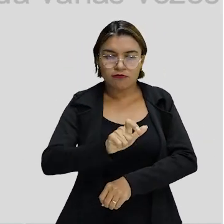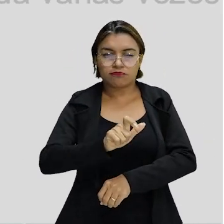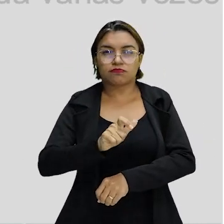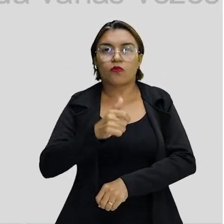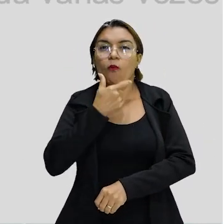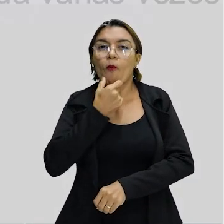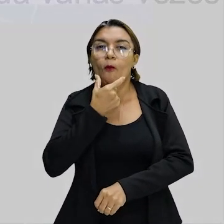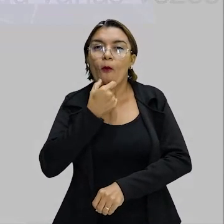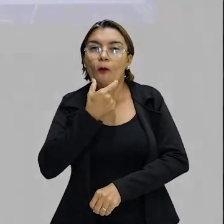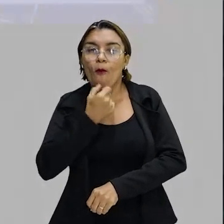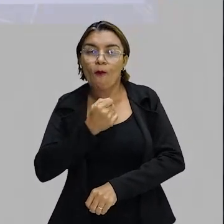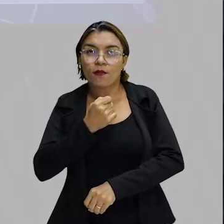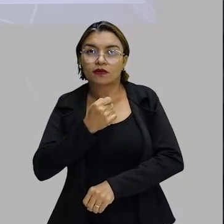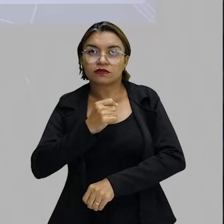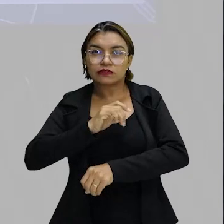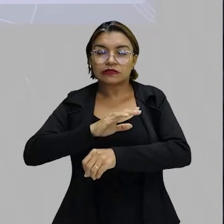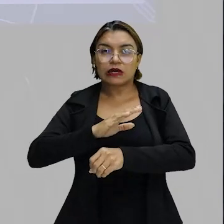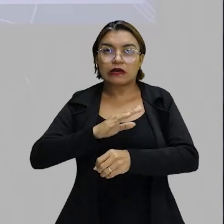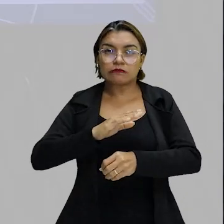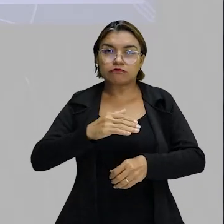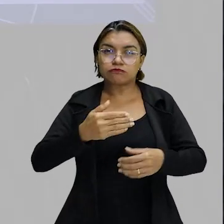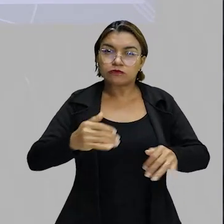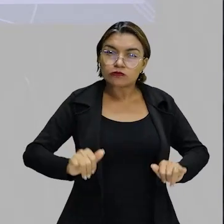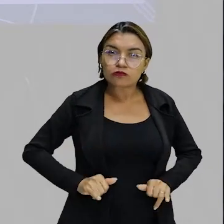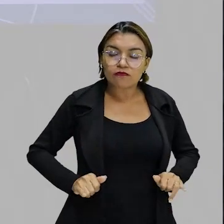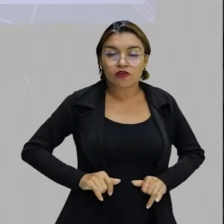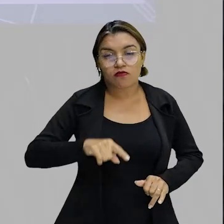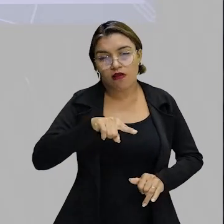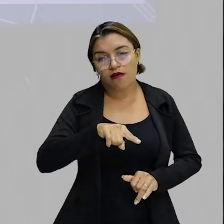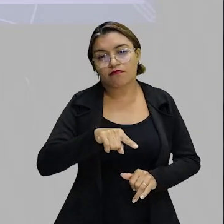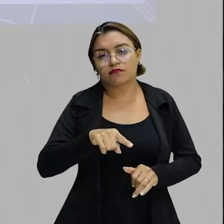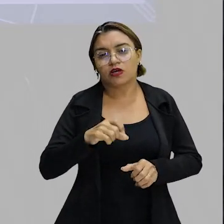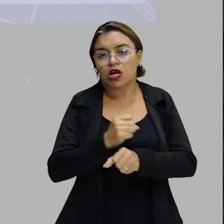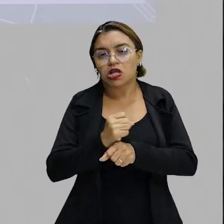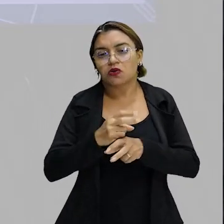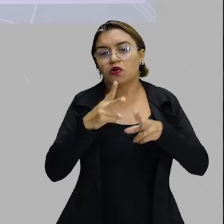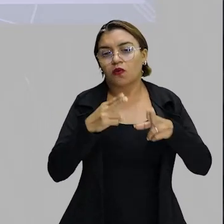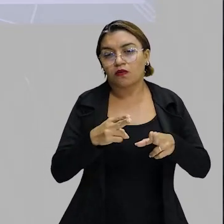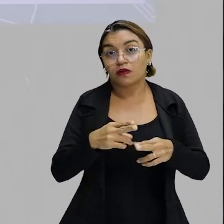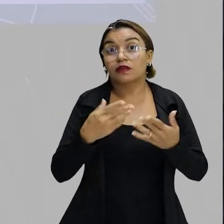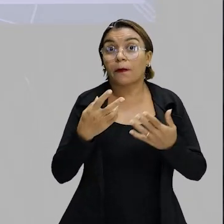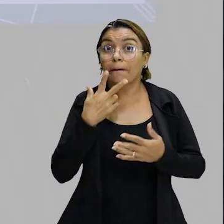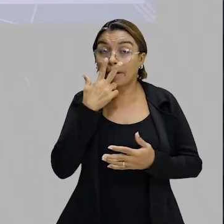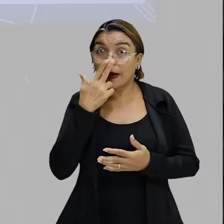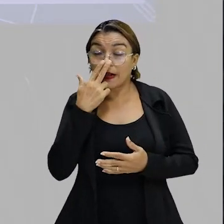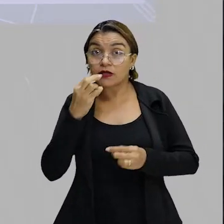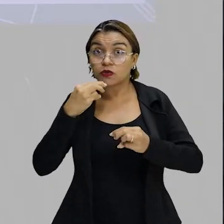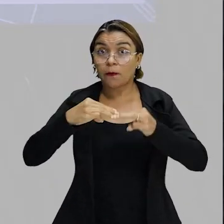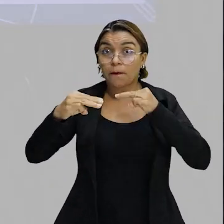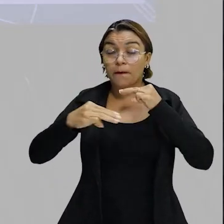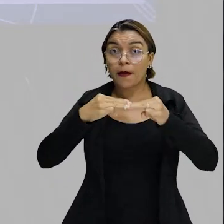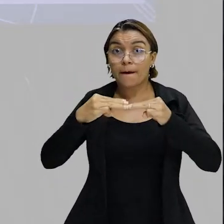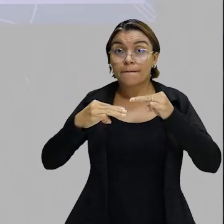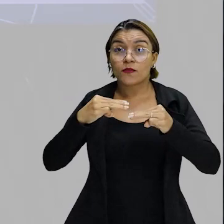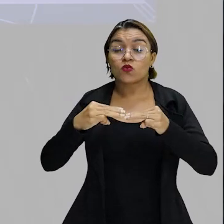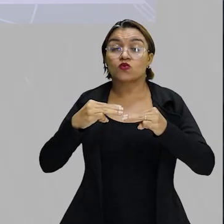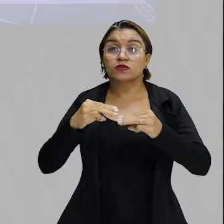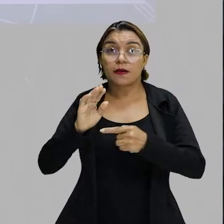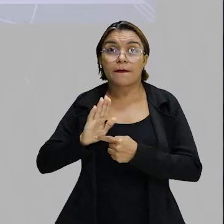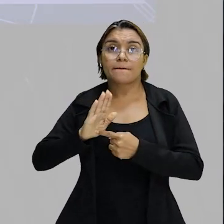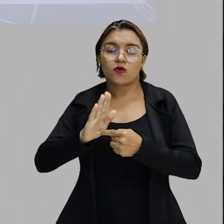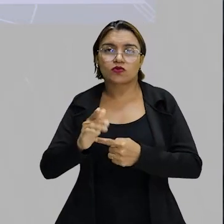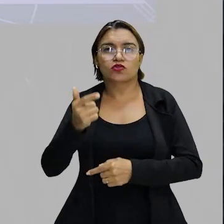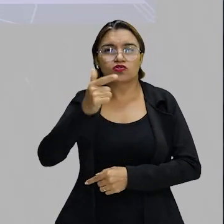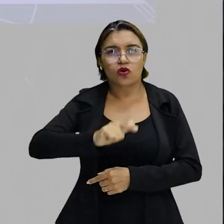um amigo no mesmo ano no Rio de Janeiro, e isso se tornou um hino de afirmação racial e foi regravada várias